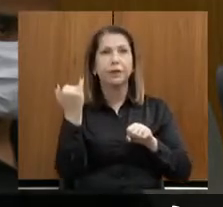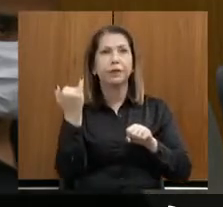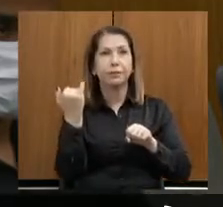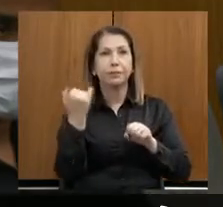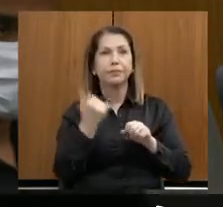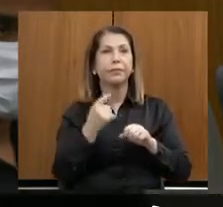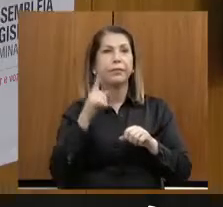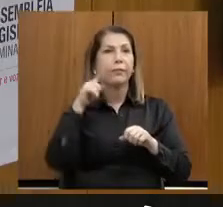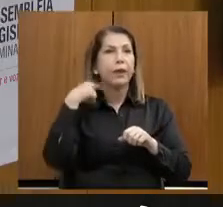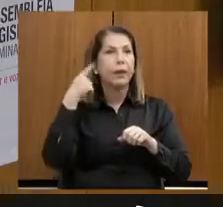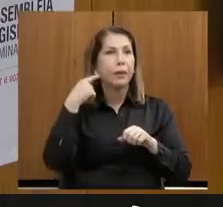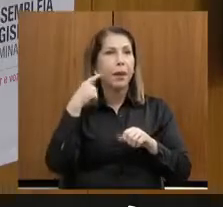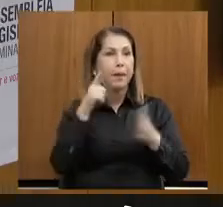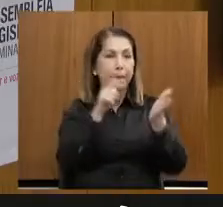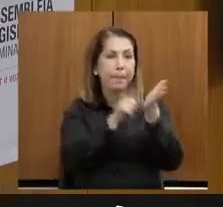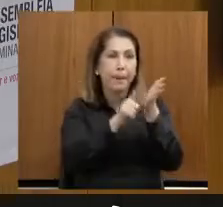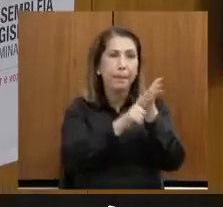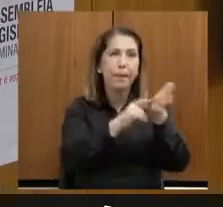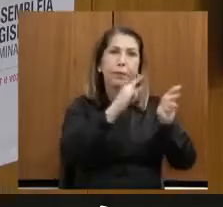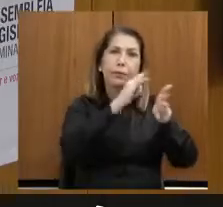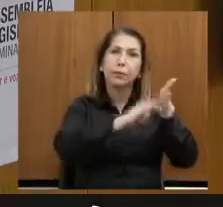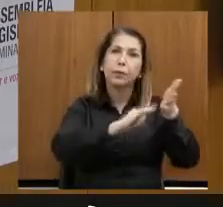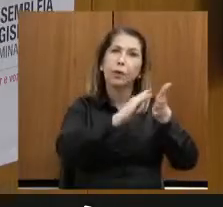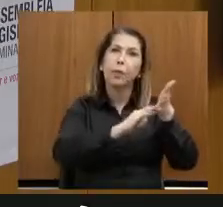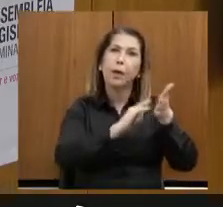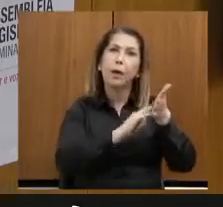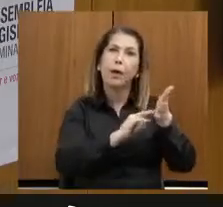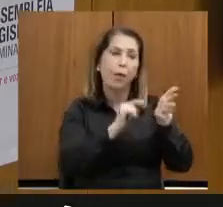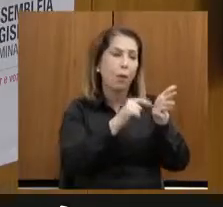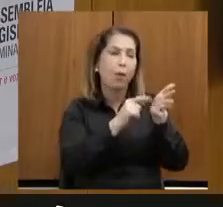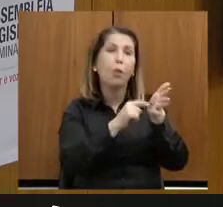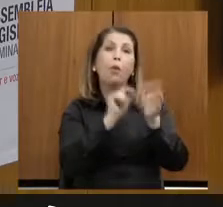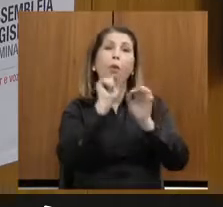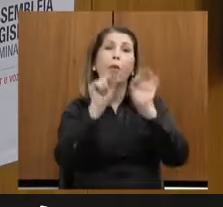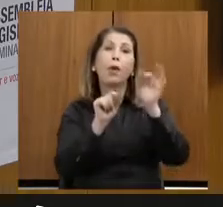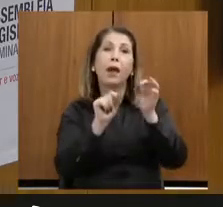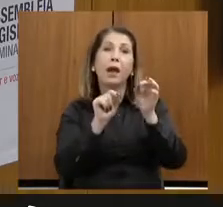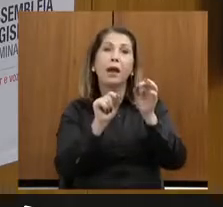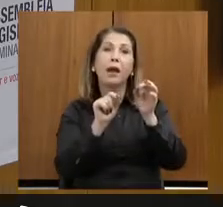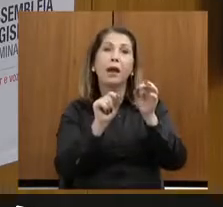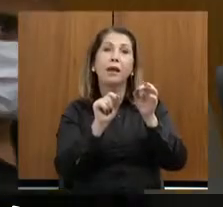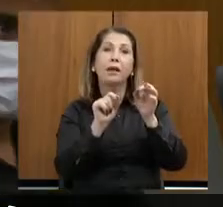deputada nos papéis nos documentos é a desburocratização